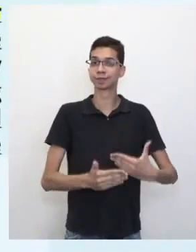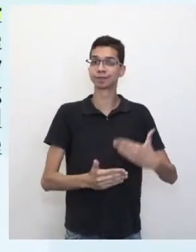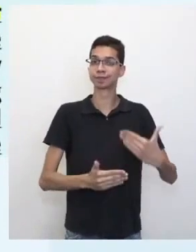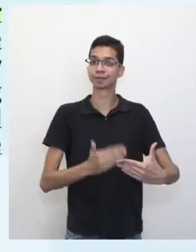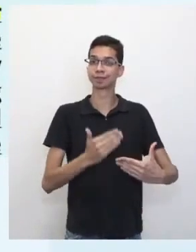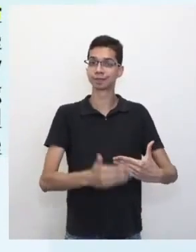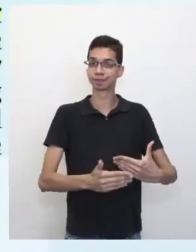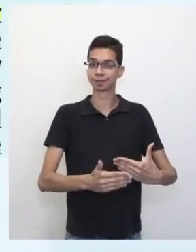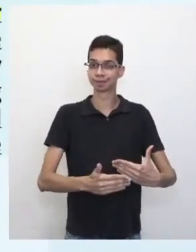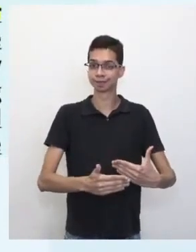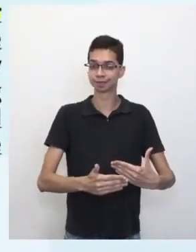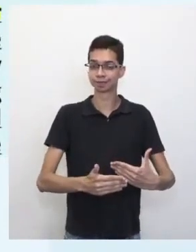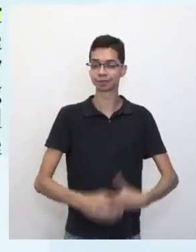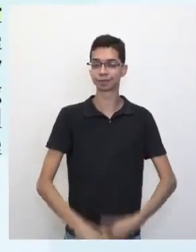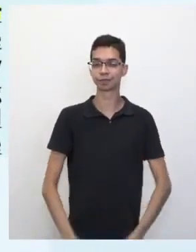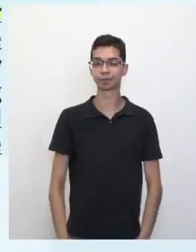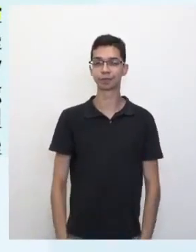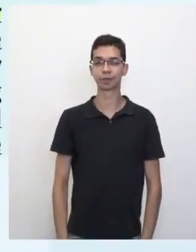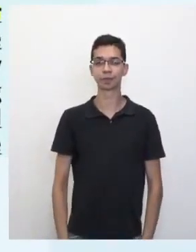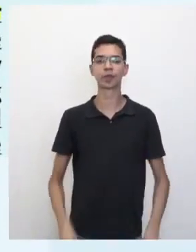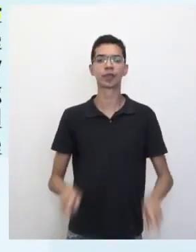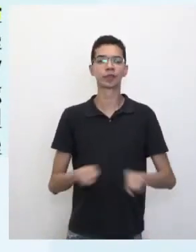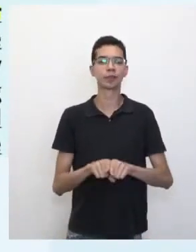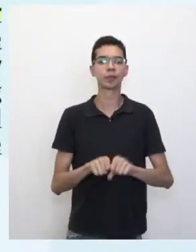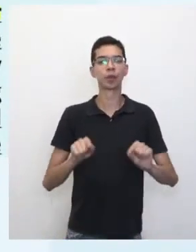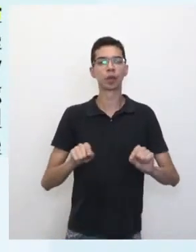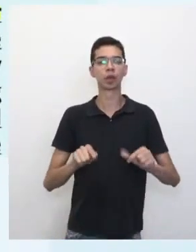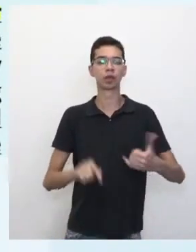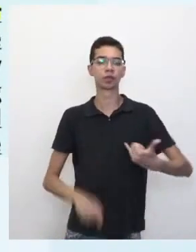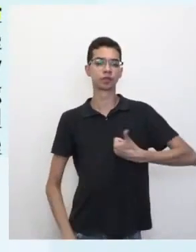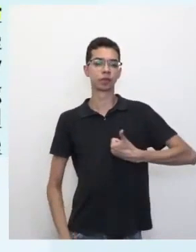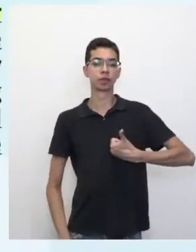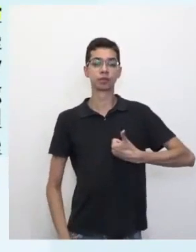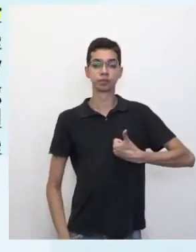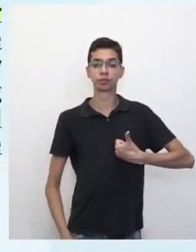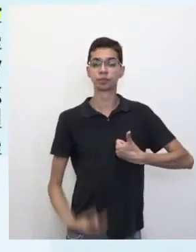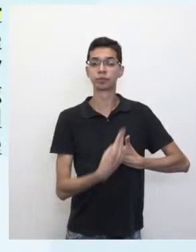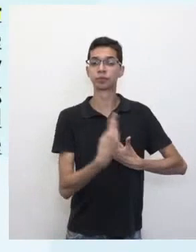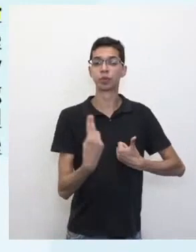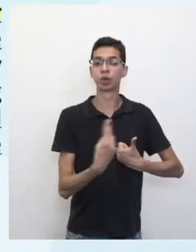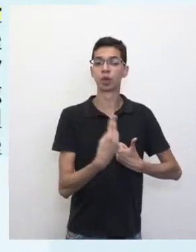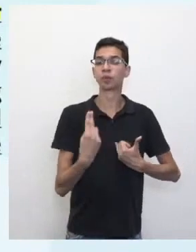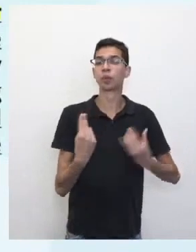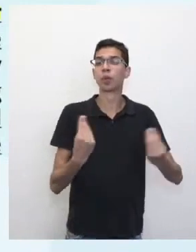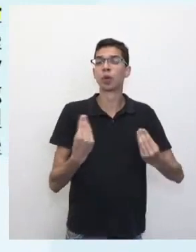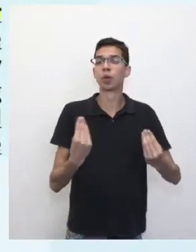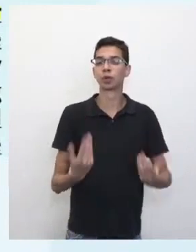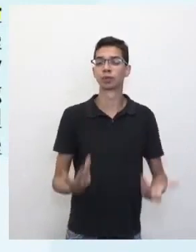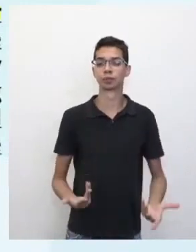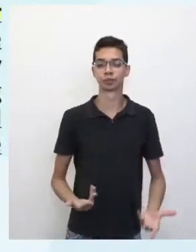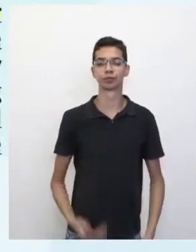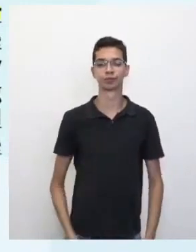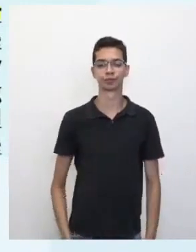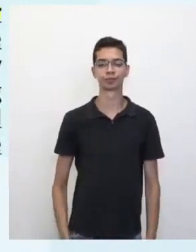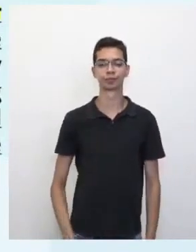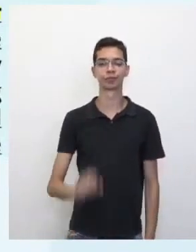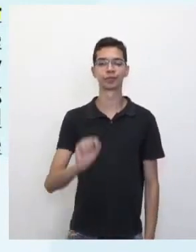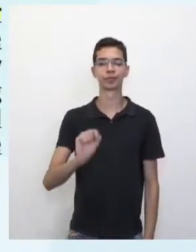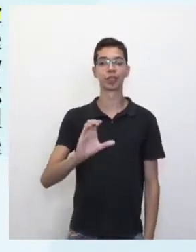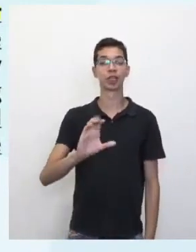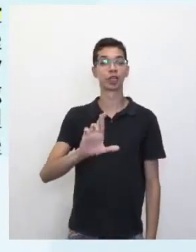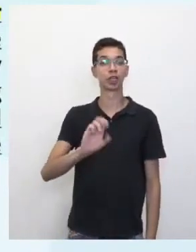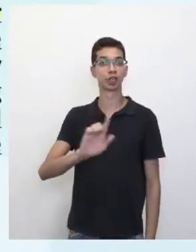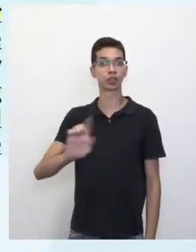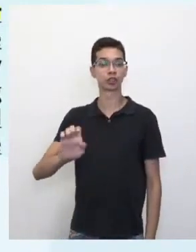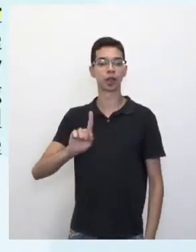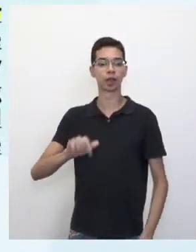Uncle Scrooge, how are you? e dizendo, tio Scrooge, como vai você? Isso está na página 57 do livro, né?